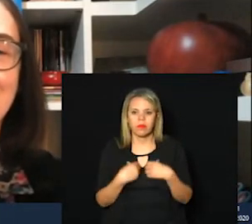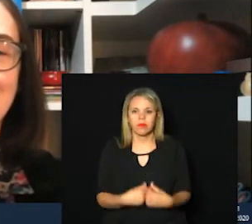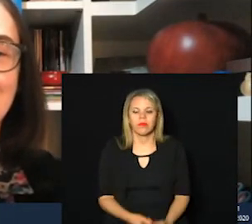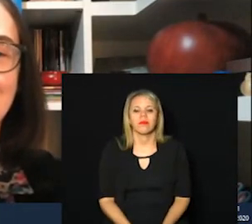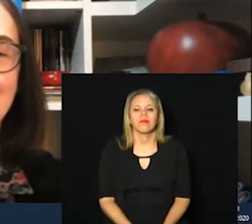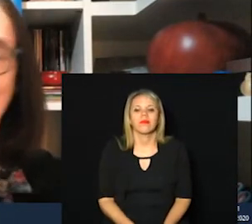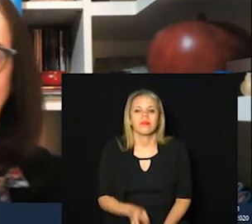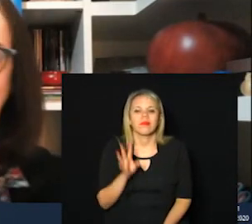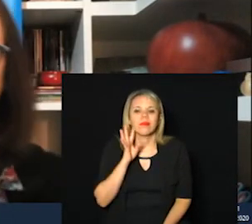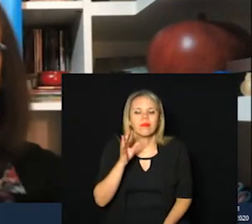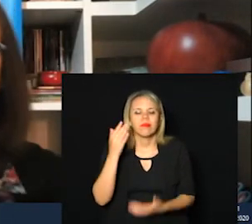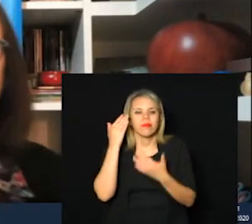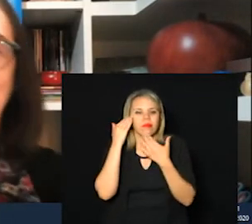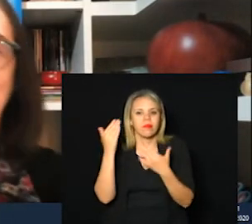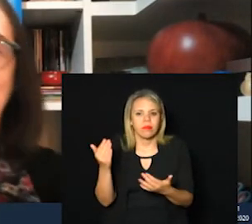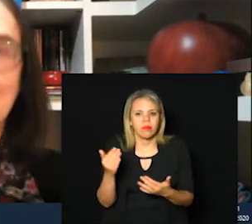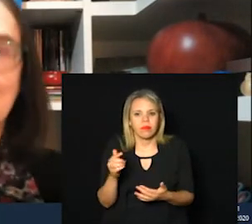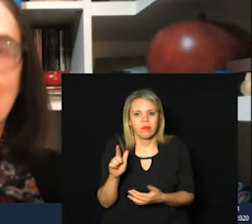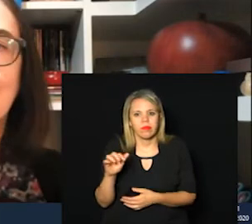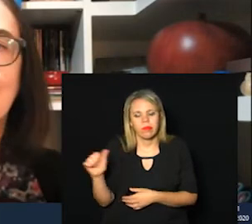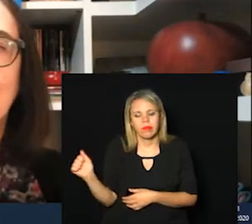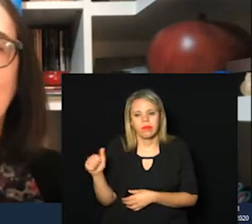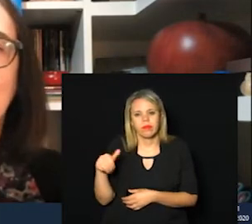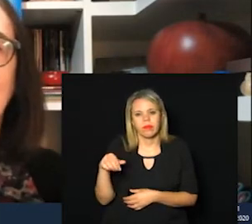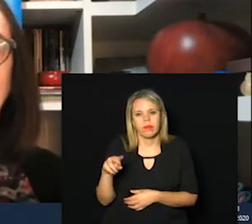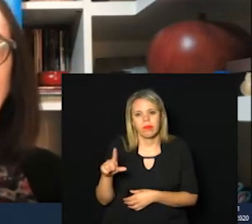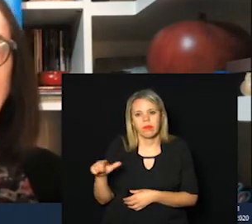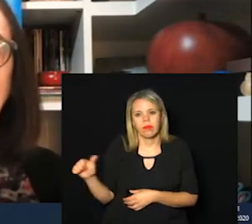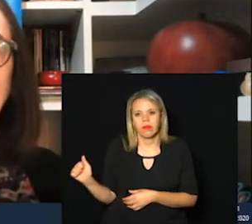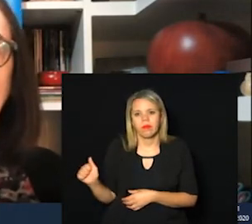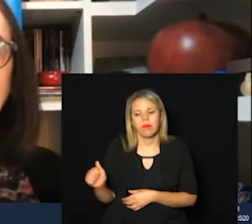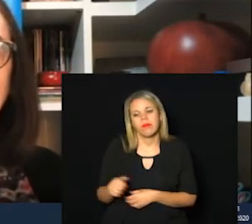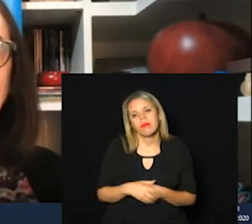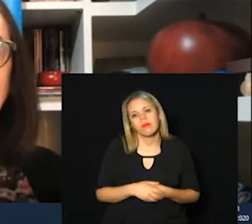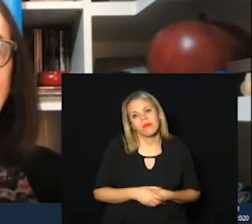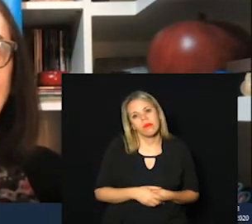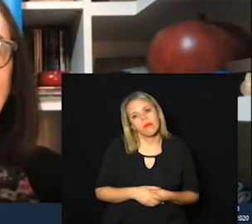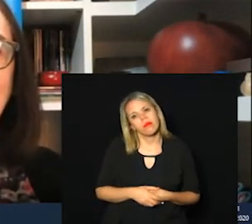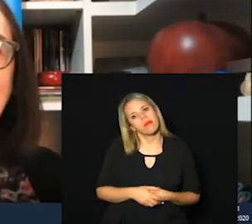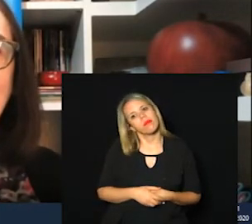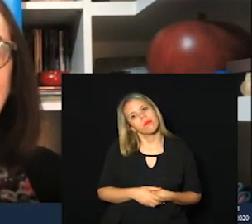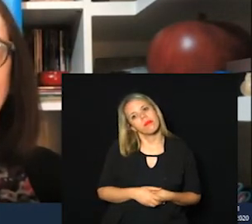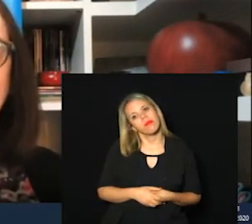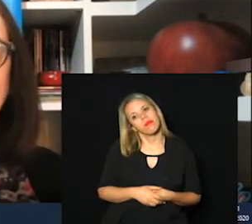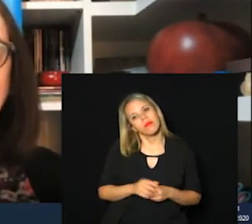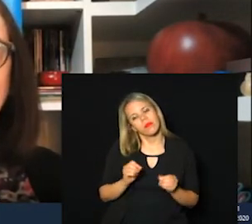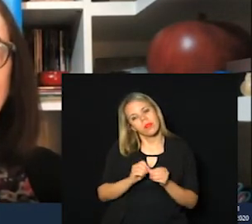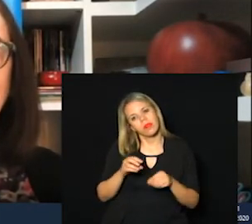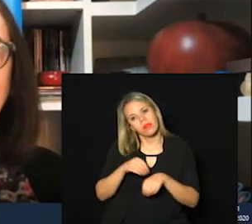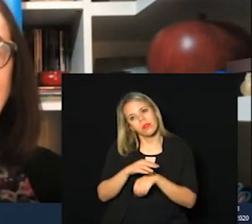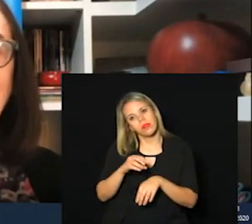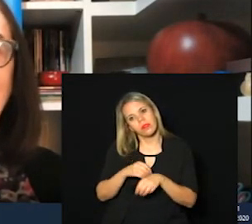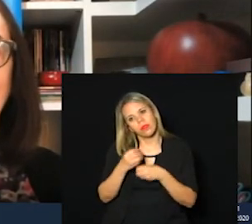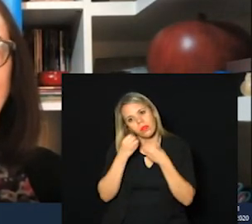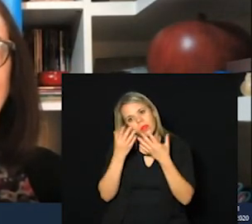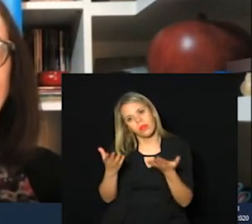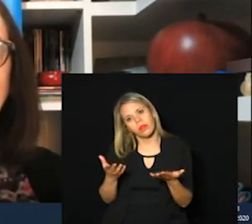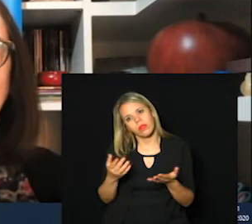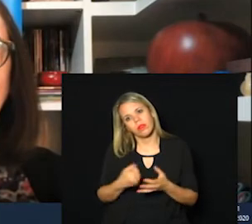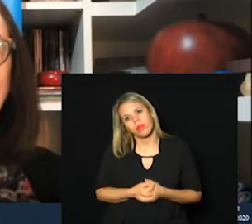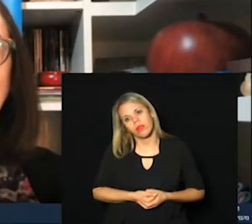Legal, muito obrigado, Gláucia, Marlova. Então, se você puder trazer seus comentários